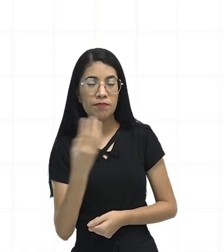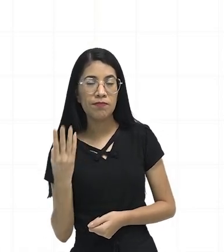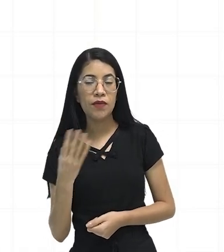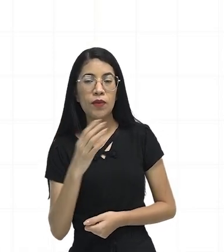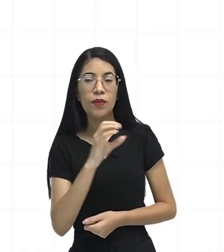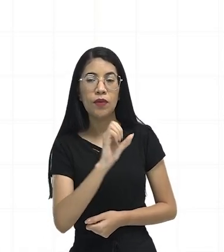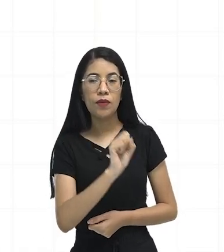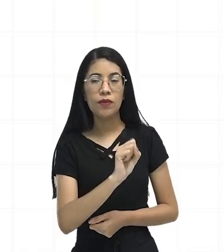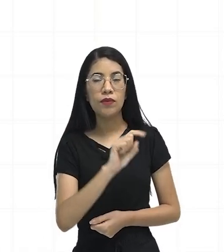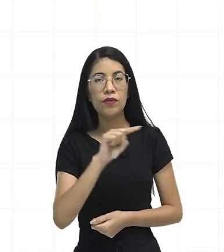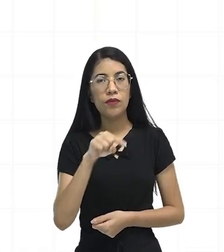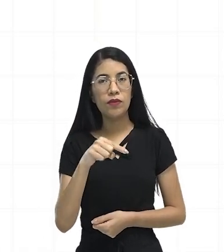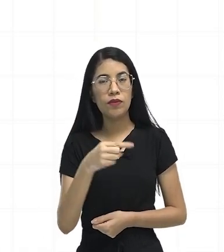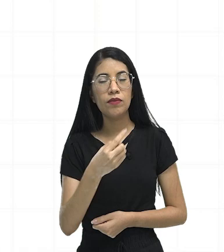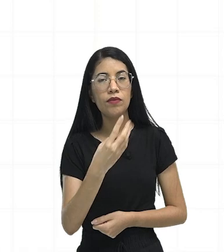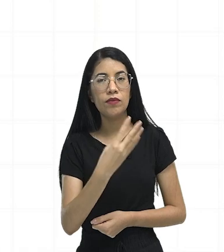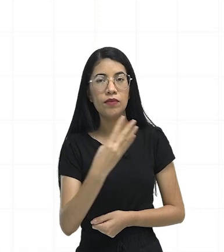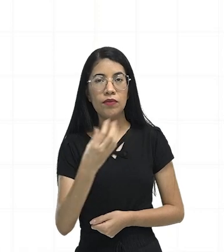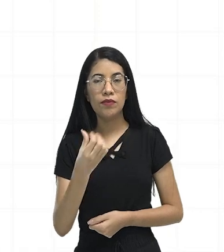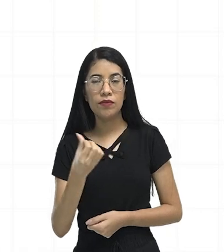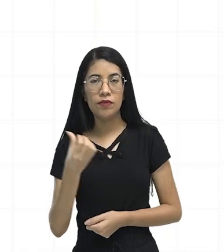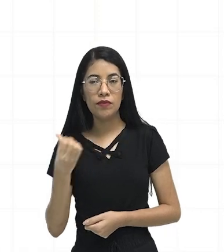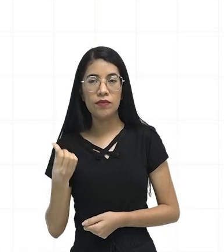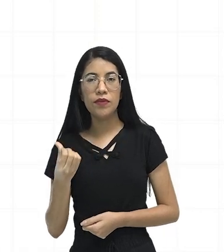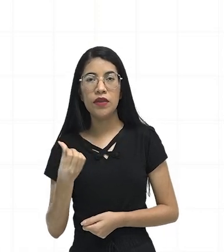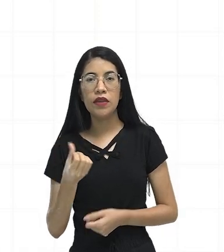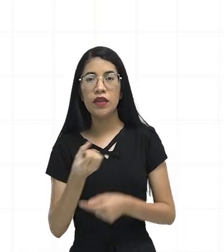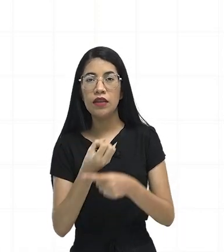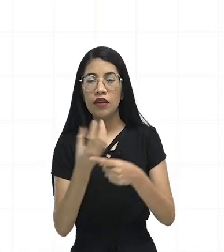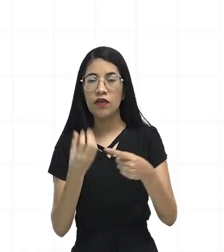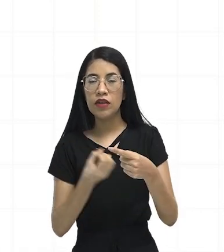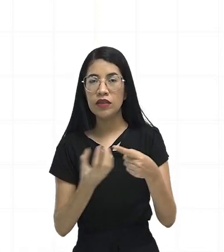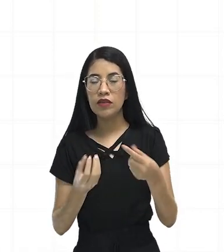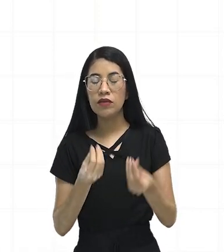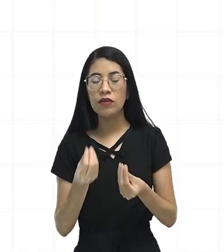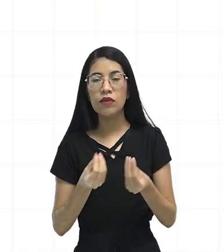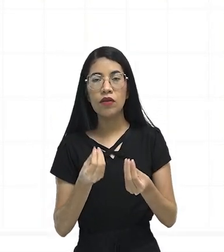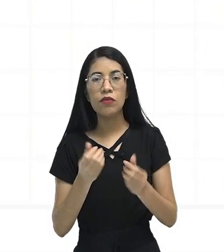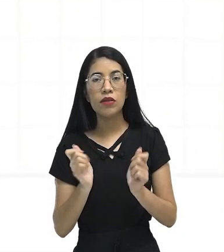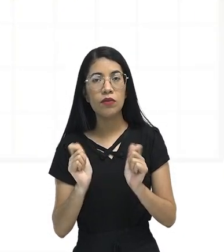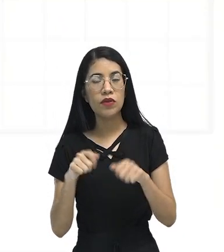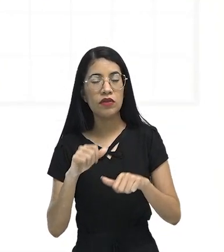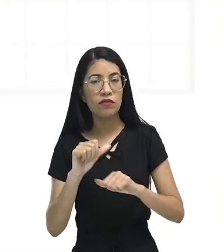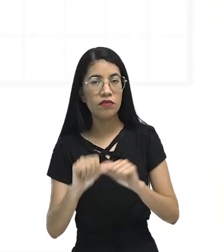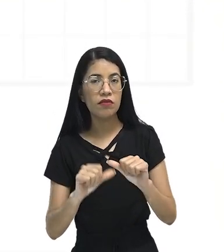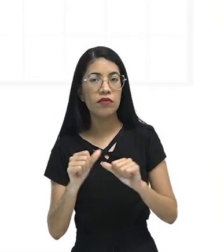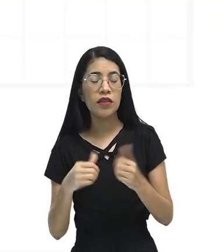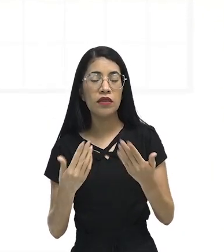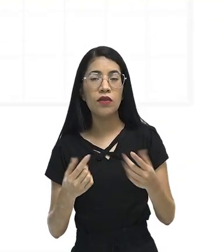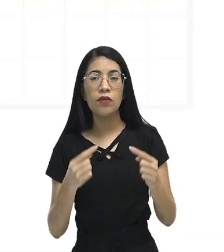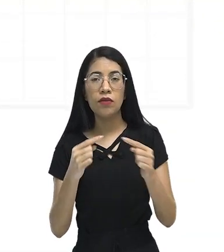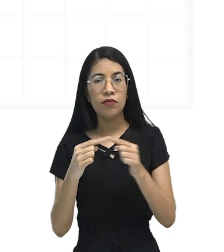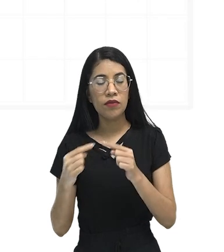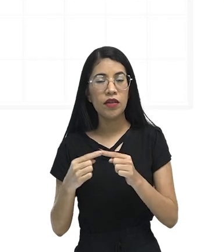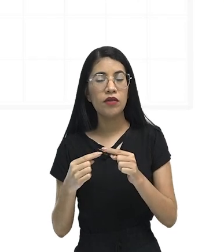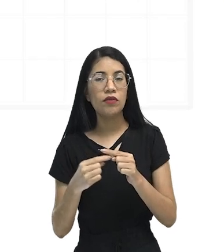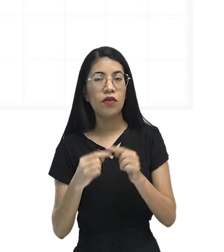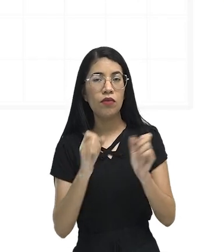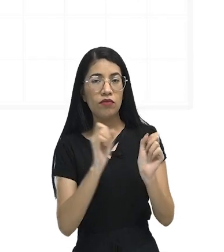8,466 em sua forma fracionária. Beleza, então, conforme nós já vimos ali na cartela